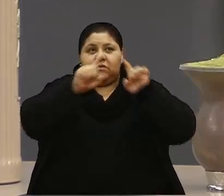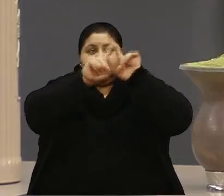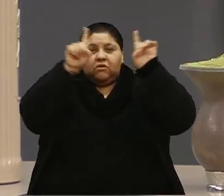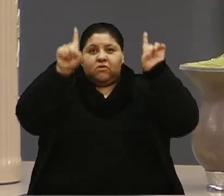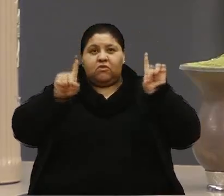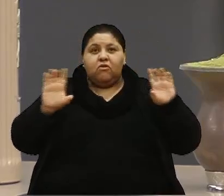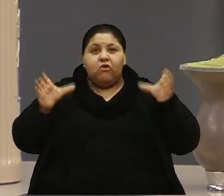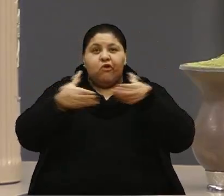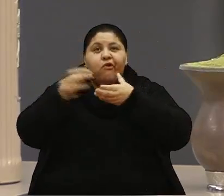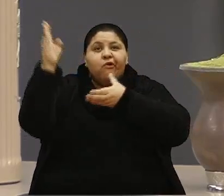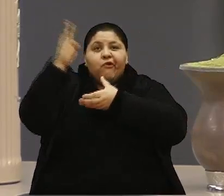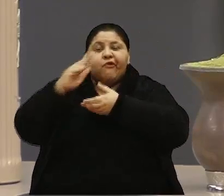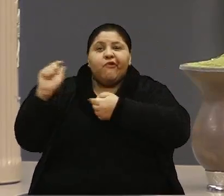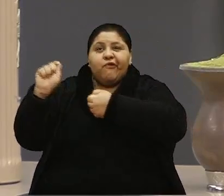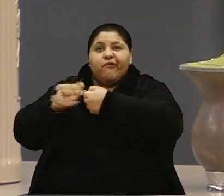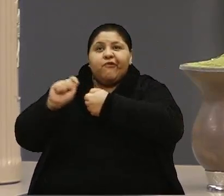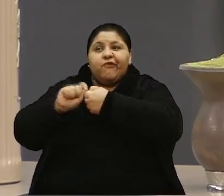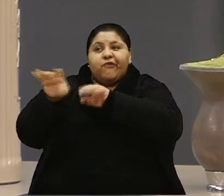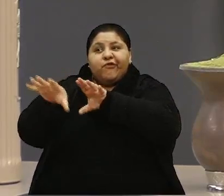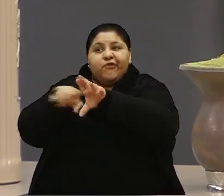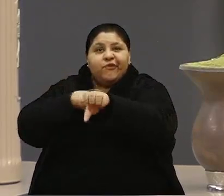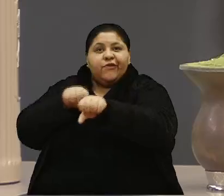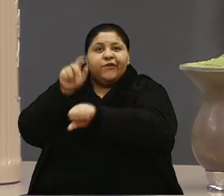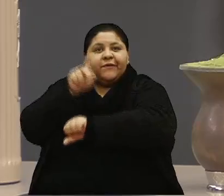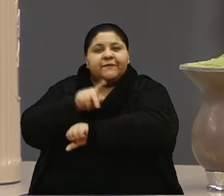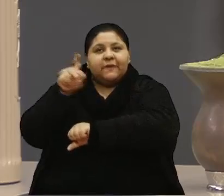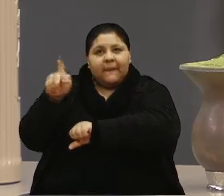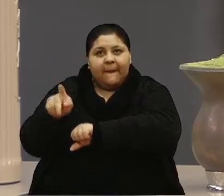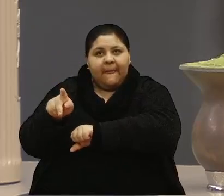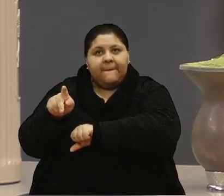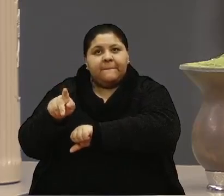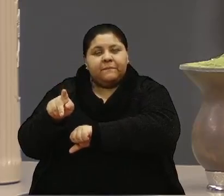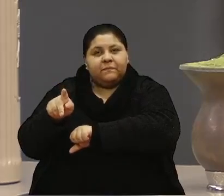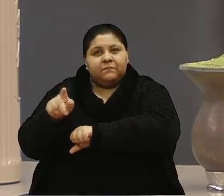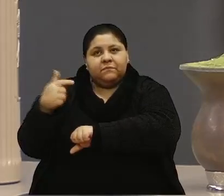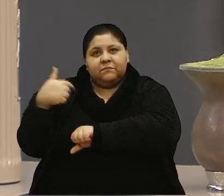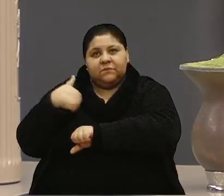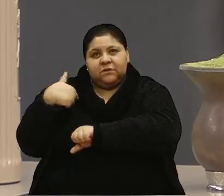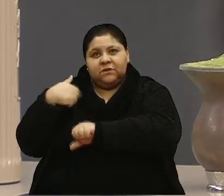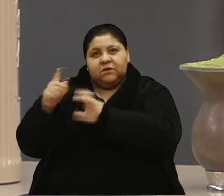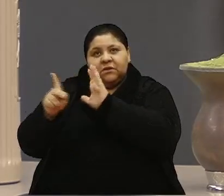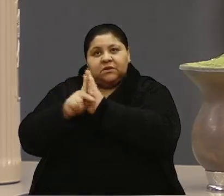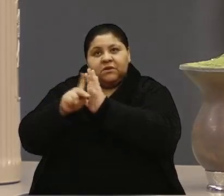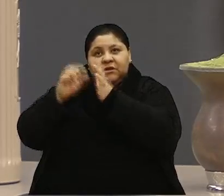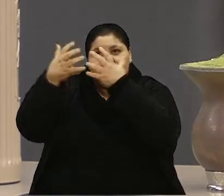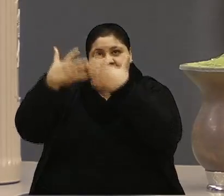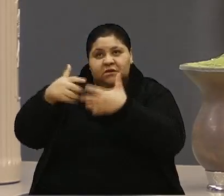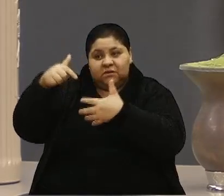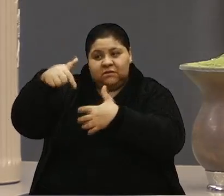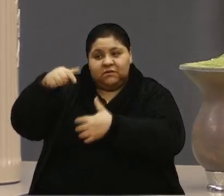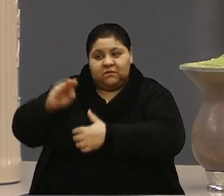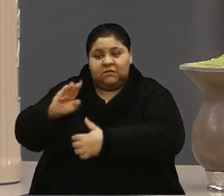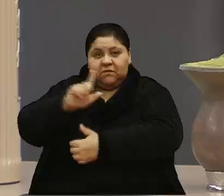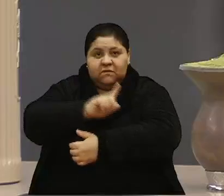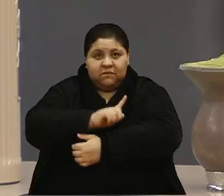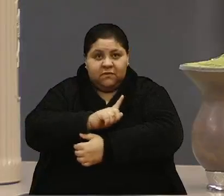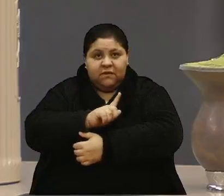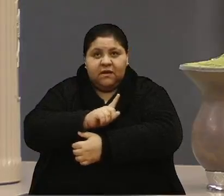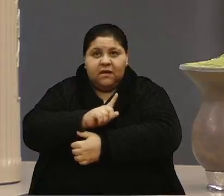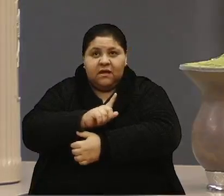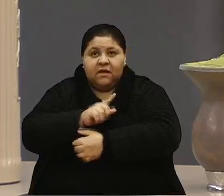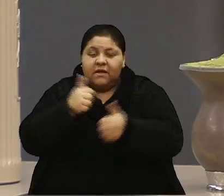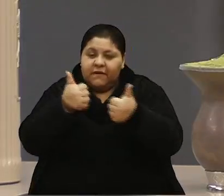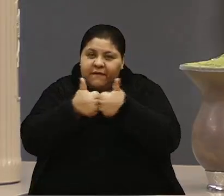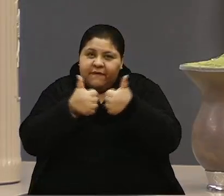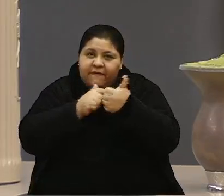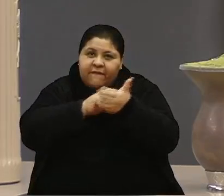inteiro, fazendo uma formação de professores, que o projeto funciona aqui em Bento Gonçalves, na cidade do ladinho, com